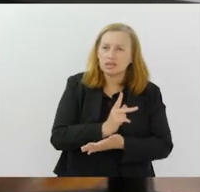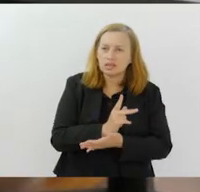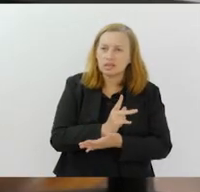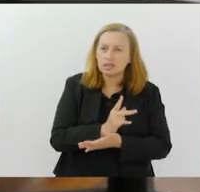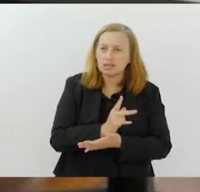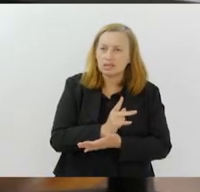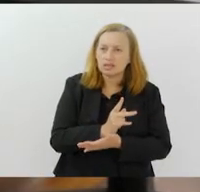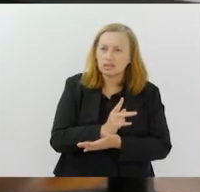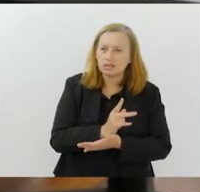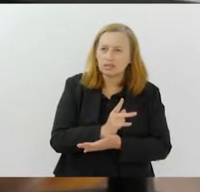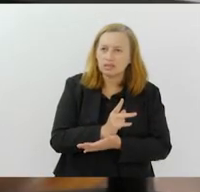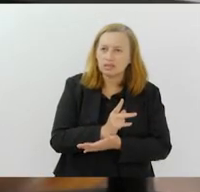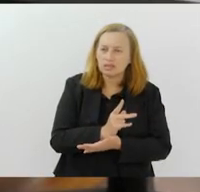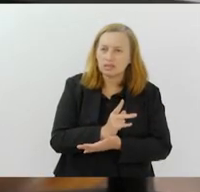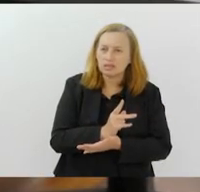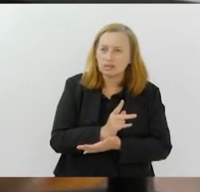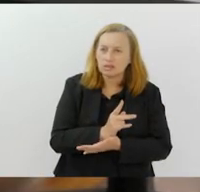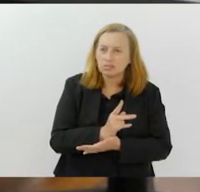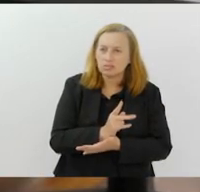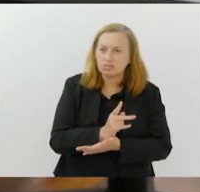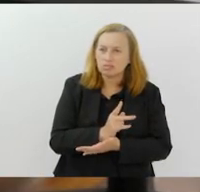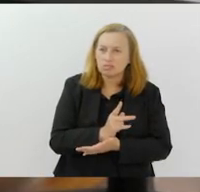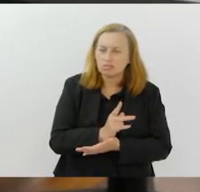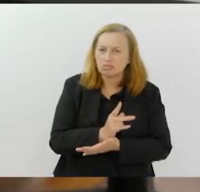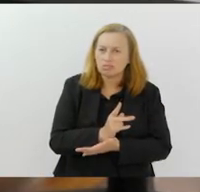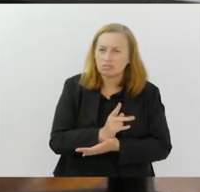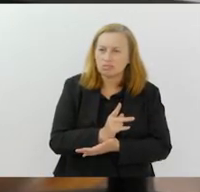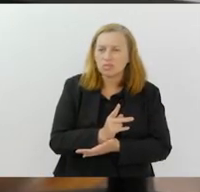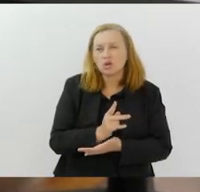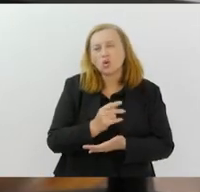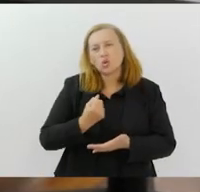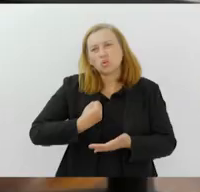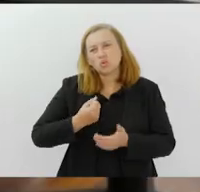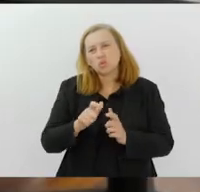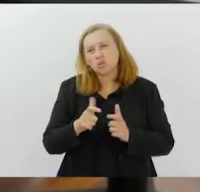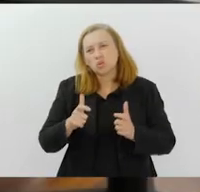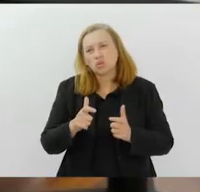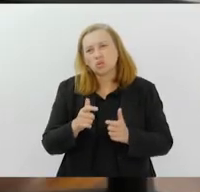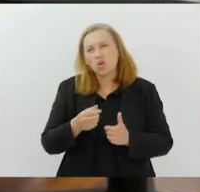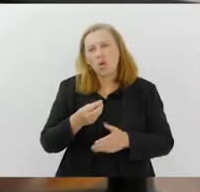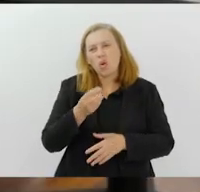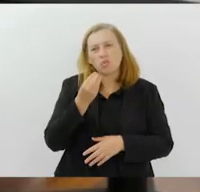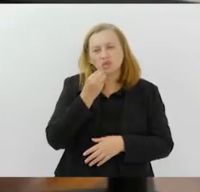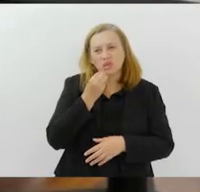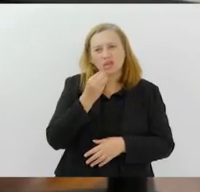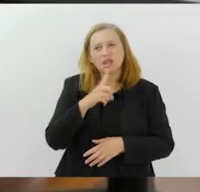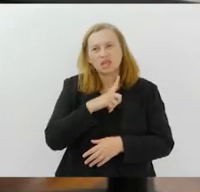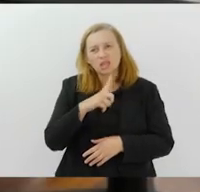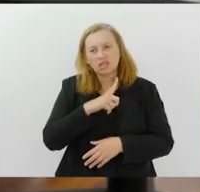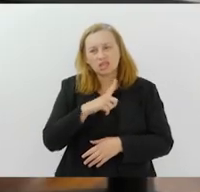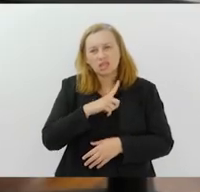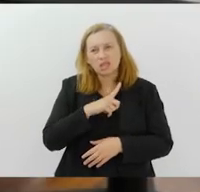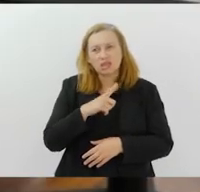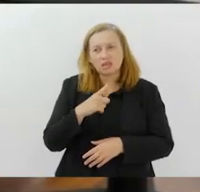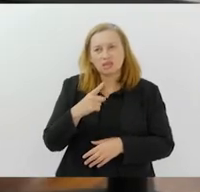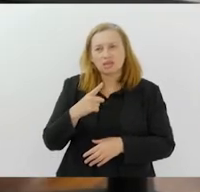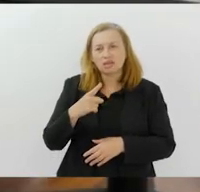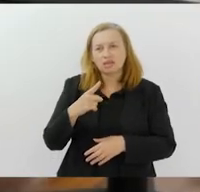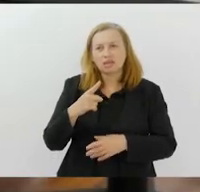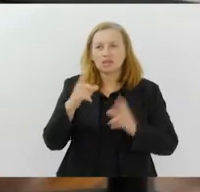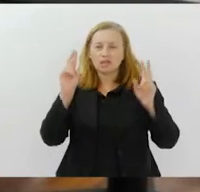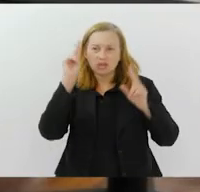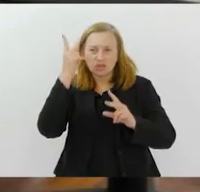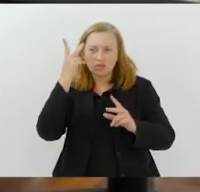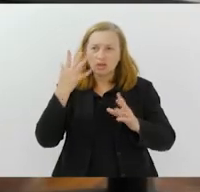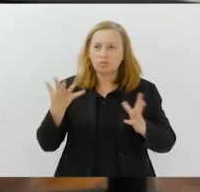por aqui e que nem sempre a maioria tem oportunidade de respirar esses Ares maravilhosos como